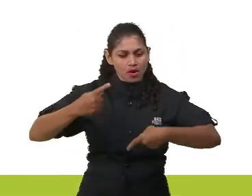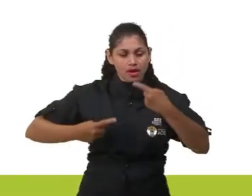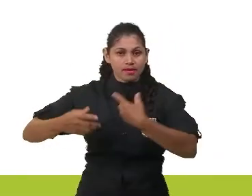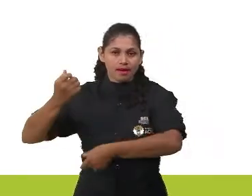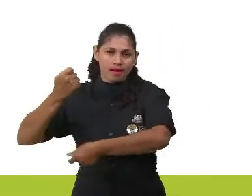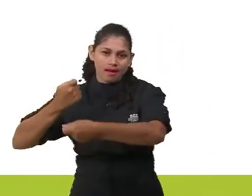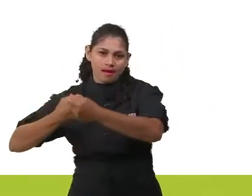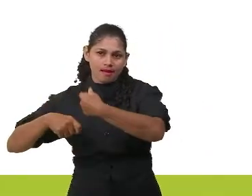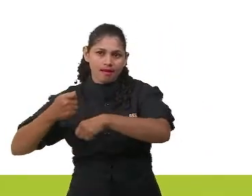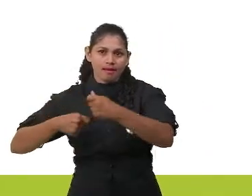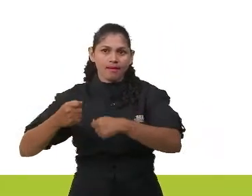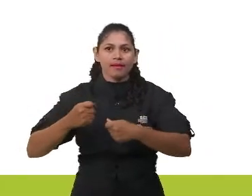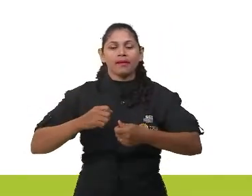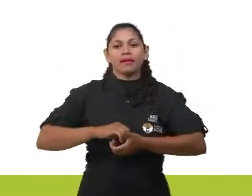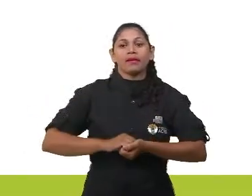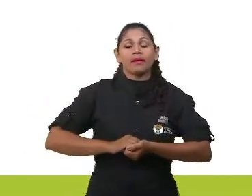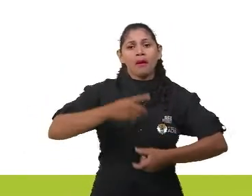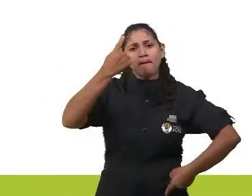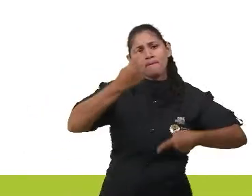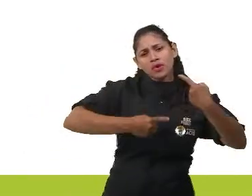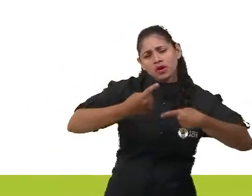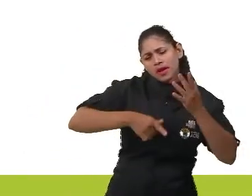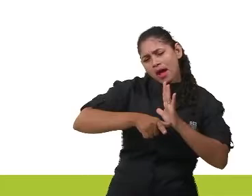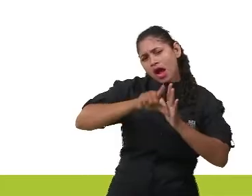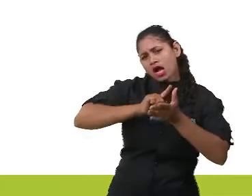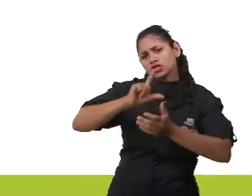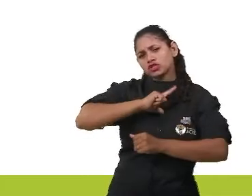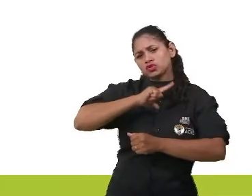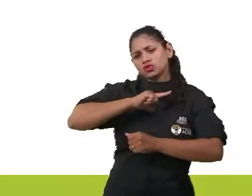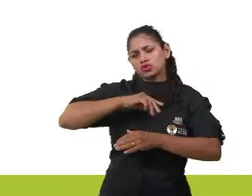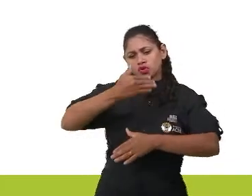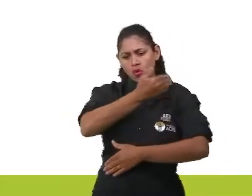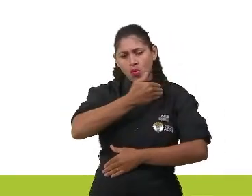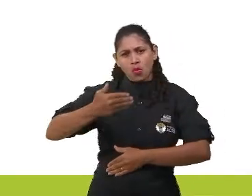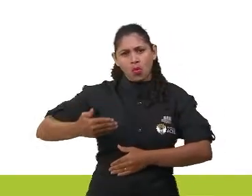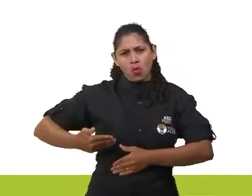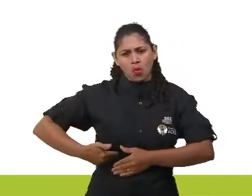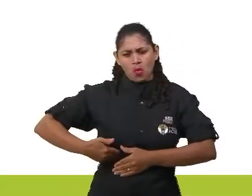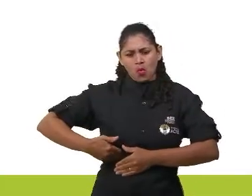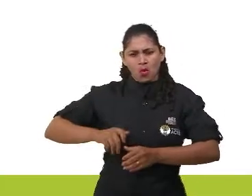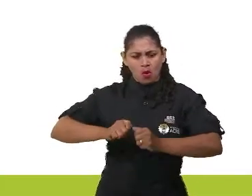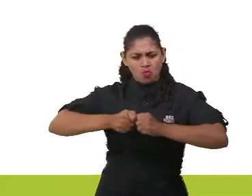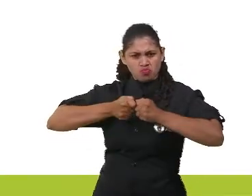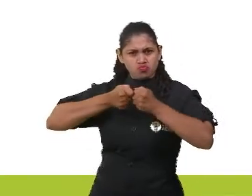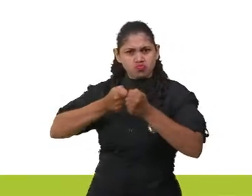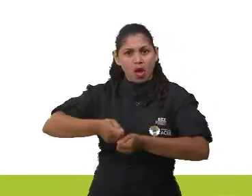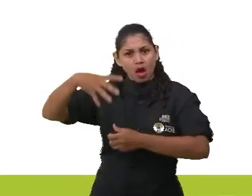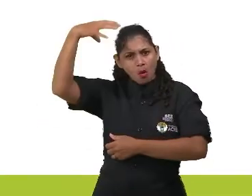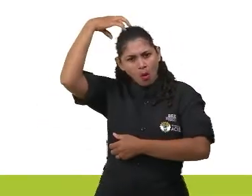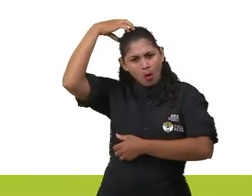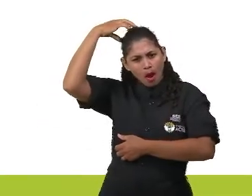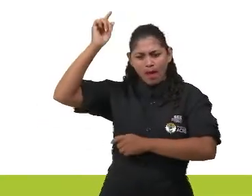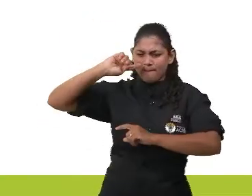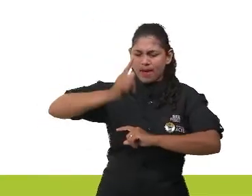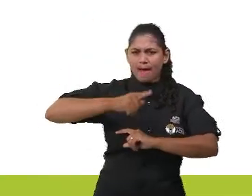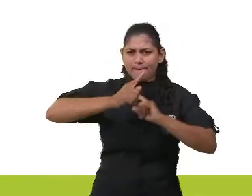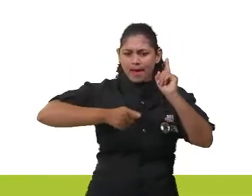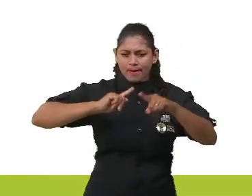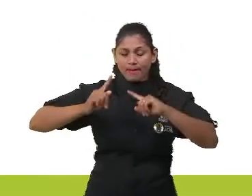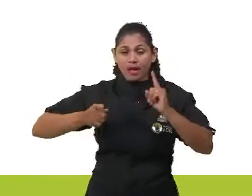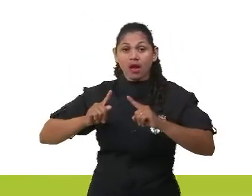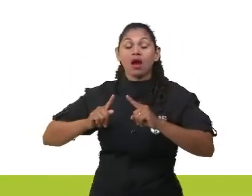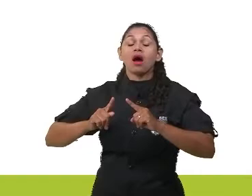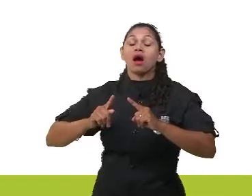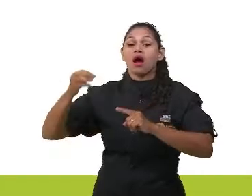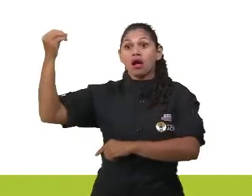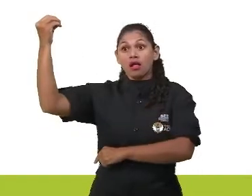Na questão da política, se antes você tinha um governo absolutista, na qual o rei mandava em tudo e em todos, o iluminismo vai propor um